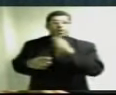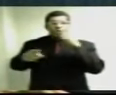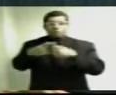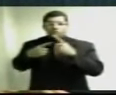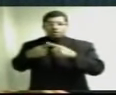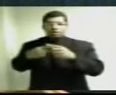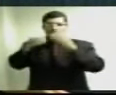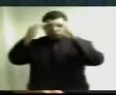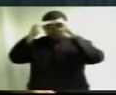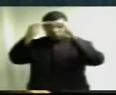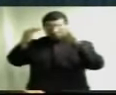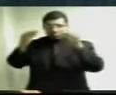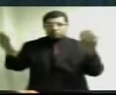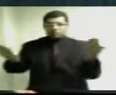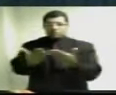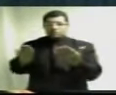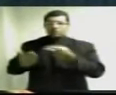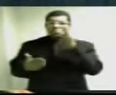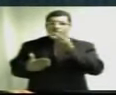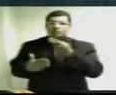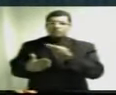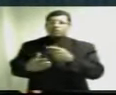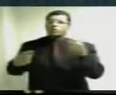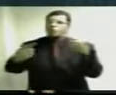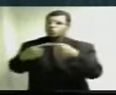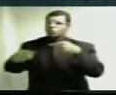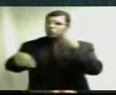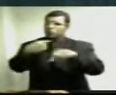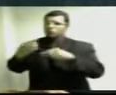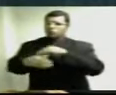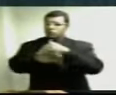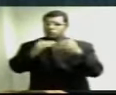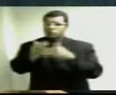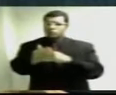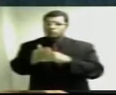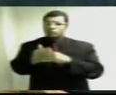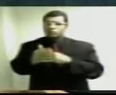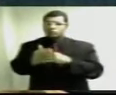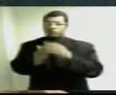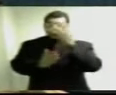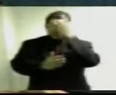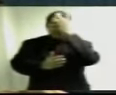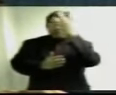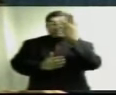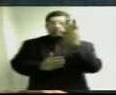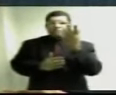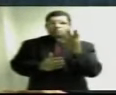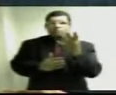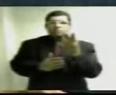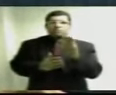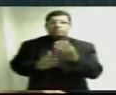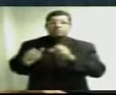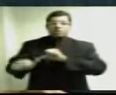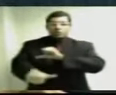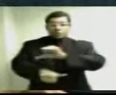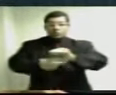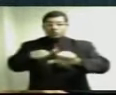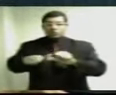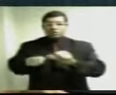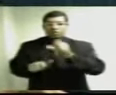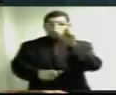Porque prestar solidariedade, dizer que concorda com a manifestação é fácil. Mudar